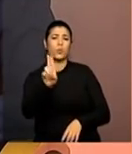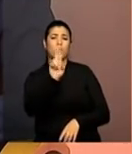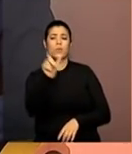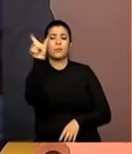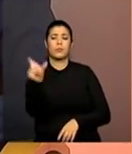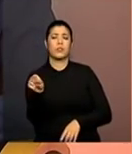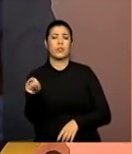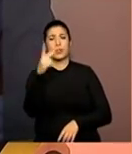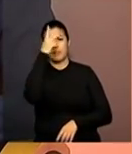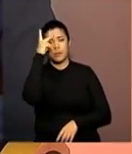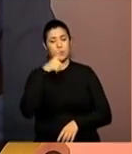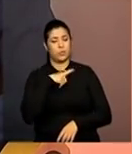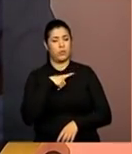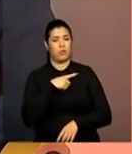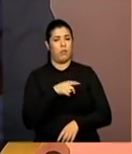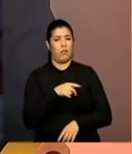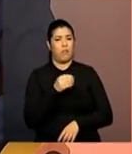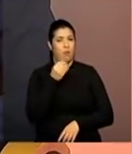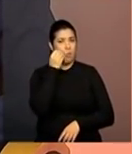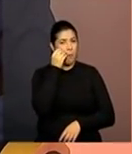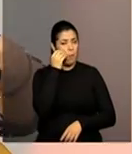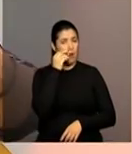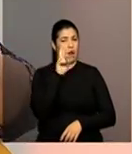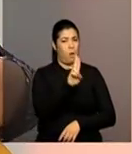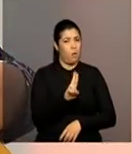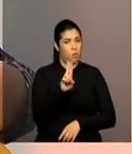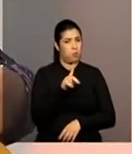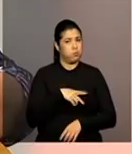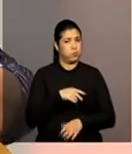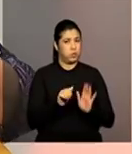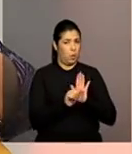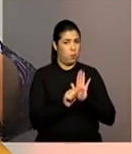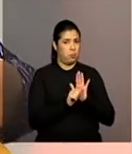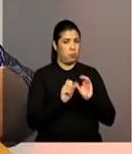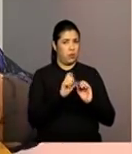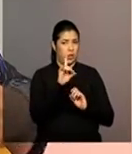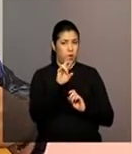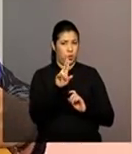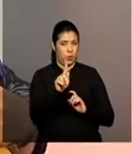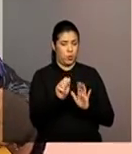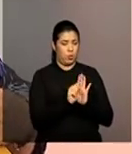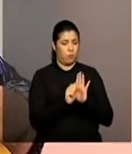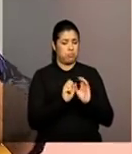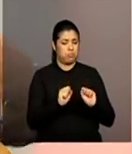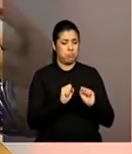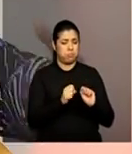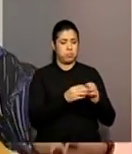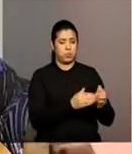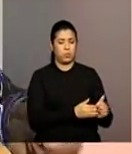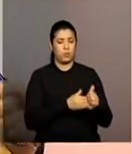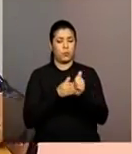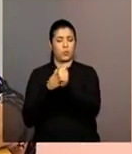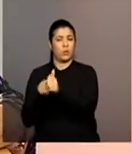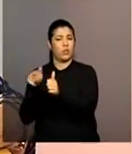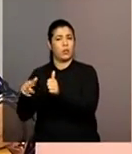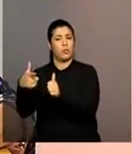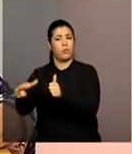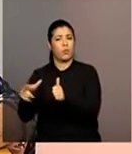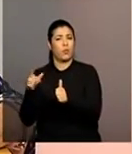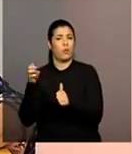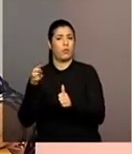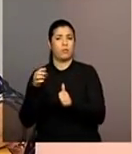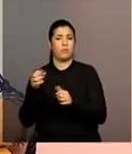drogas são encaminhados para isso reconhecer essas demandas e exige esse papel articulador das